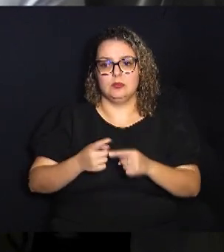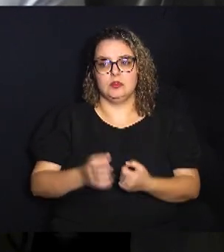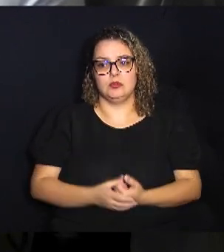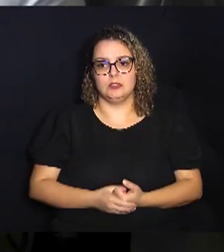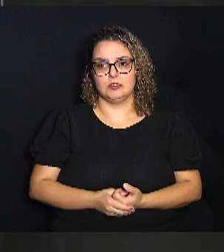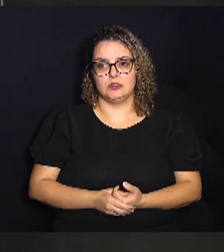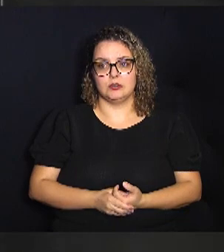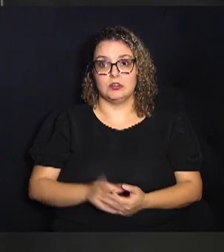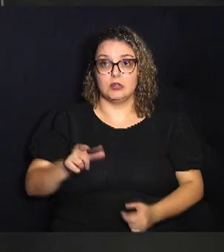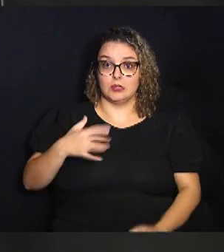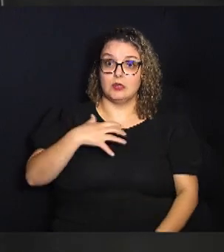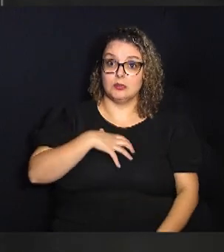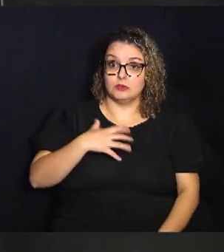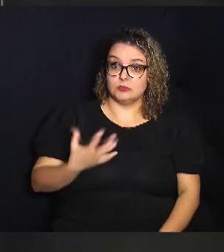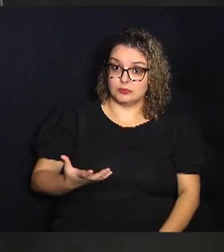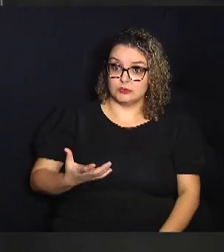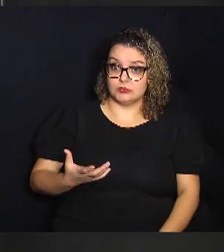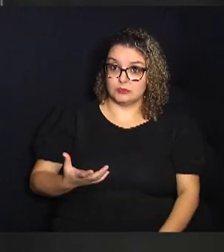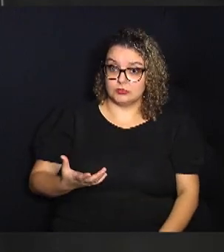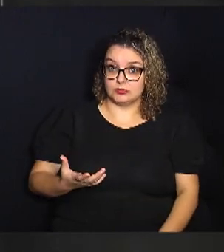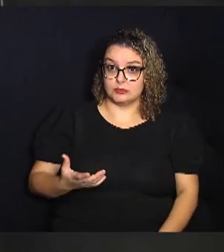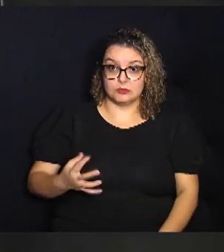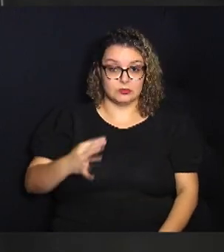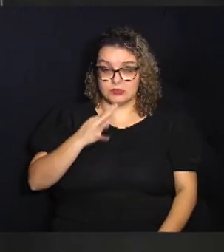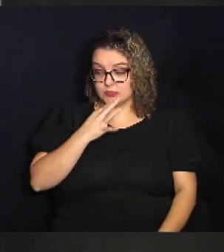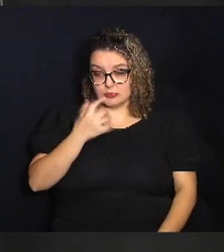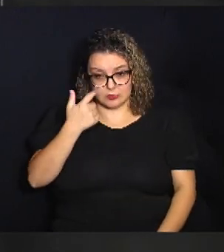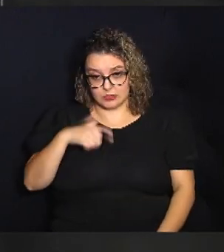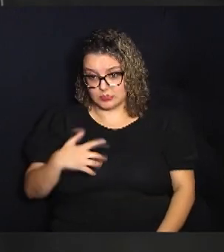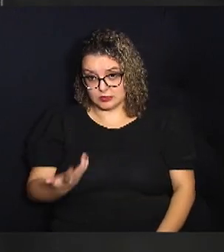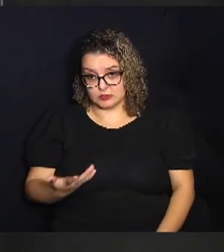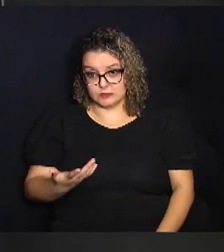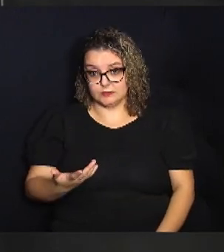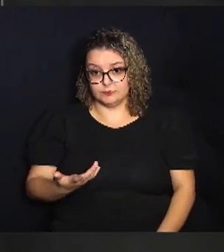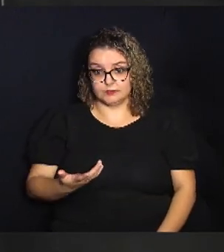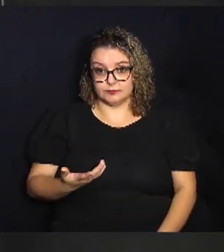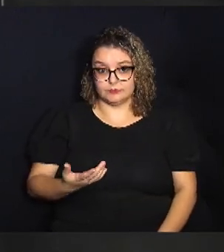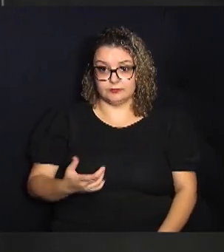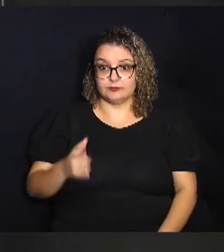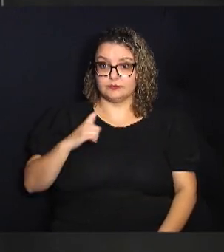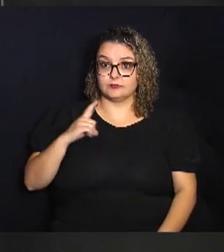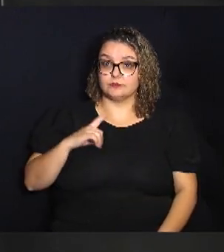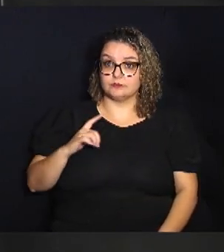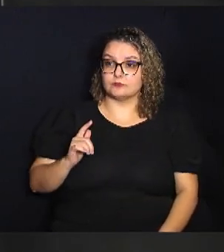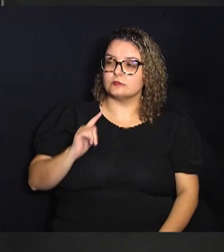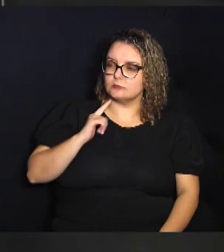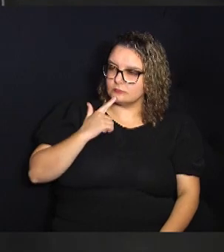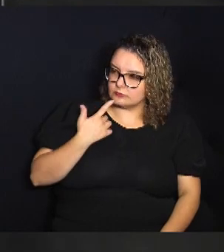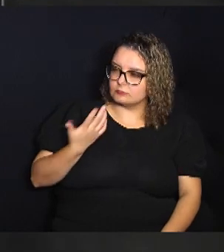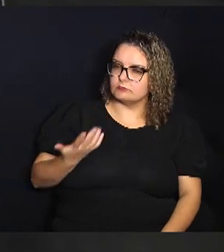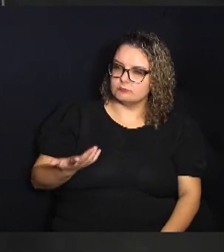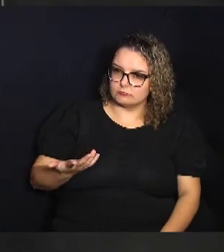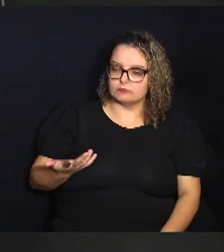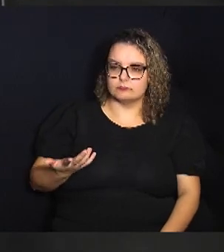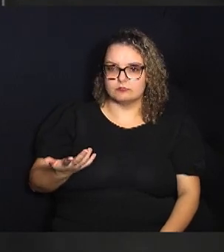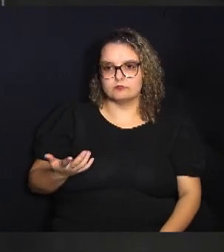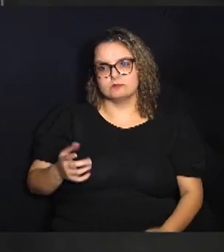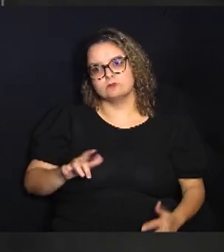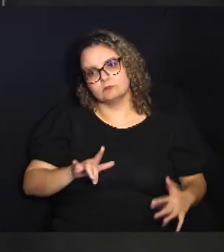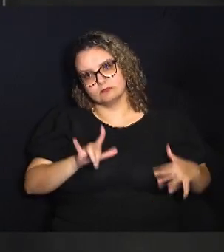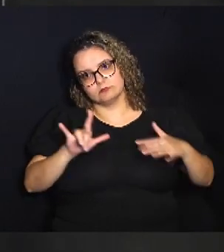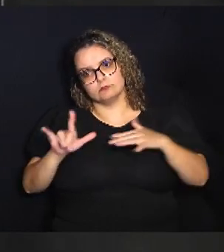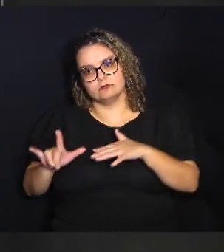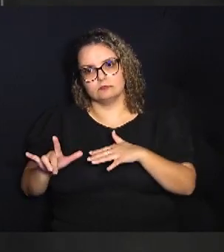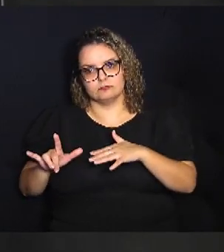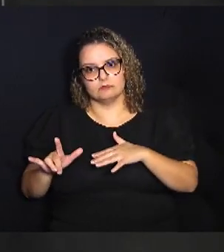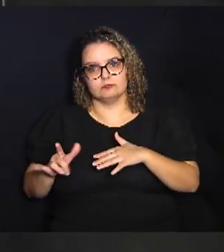uma maneira daqueles que não me conhecem, mas que tem uma simpatia e acaba me seguindo, aí a